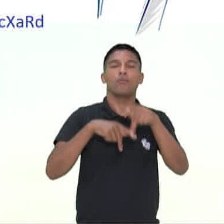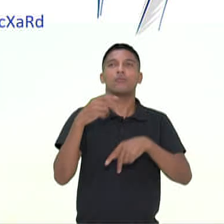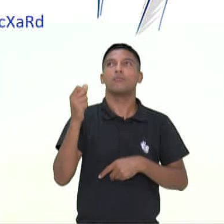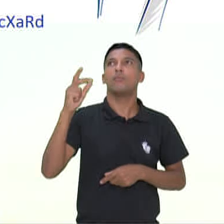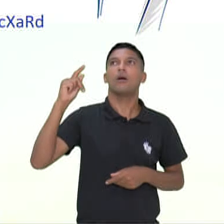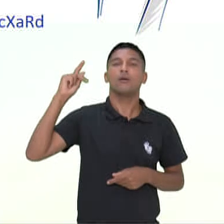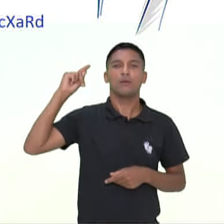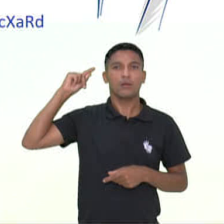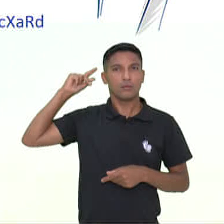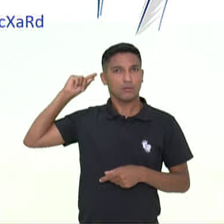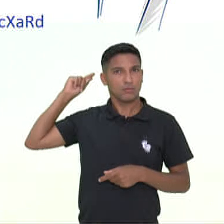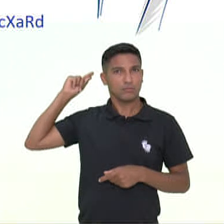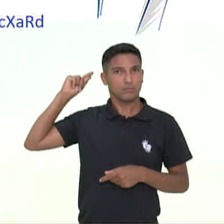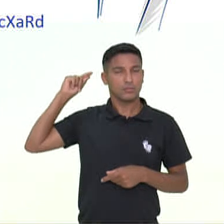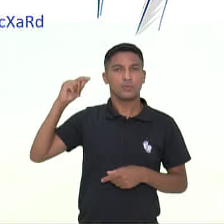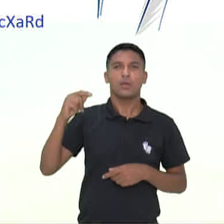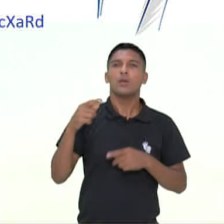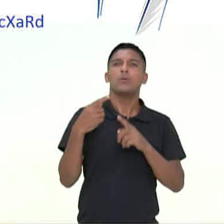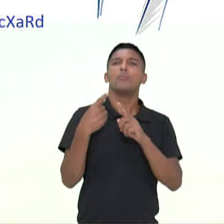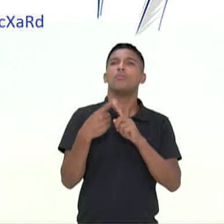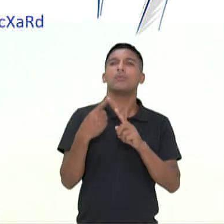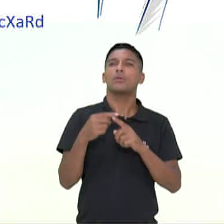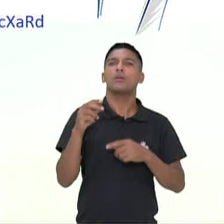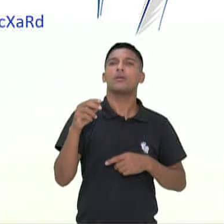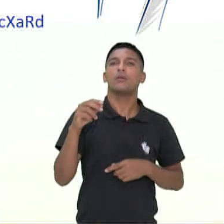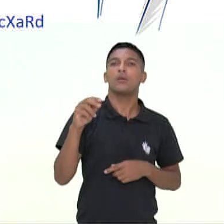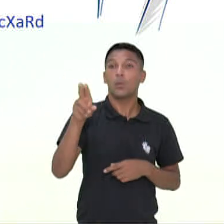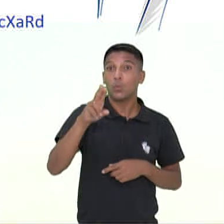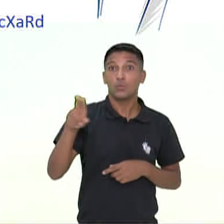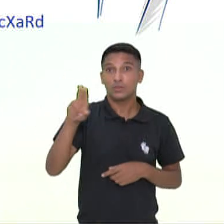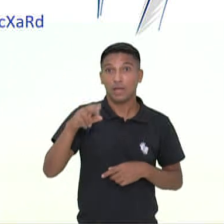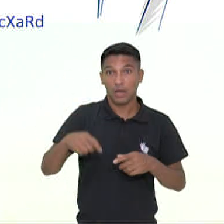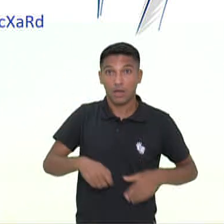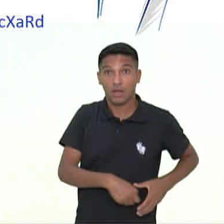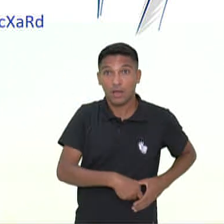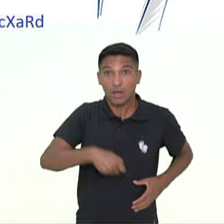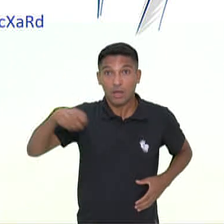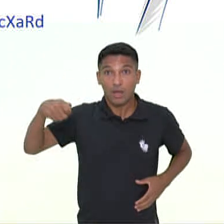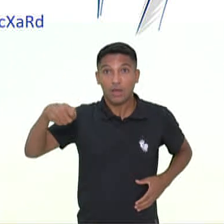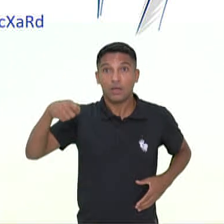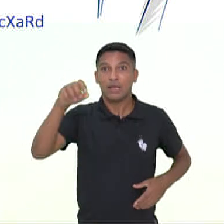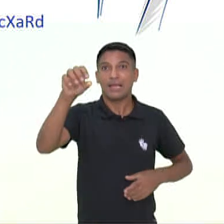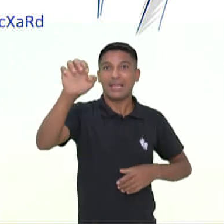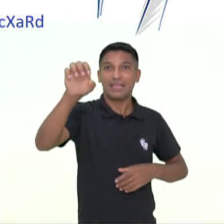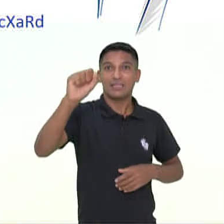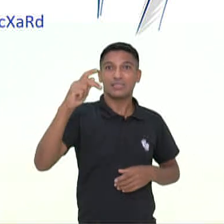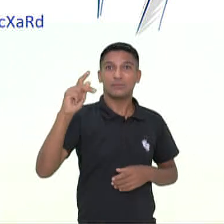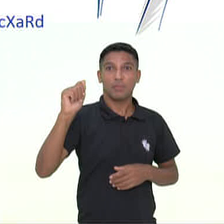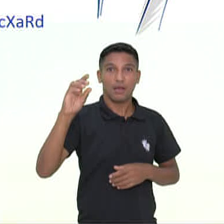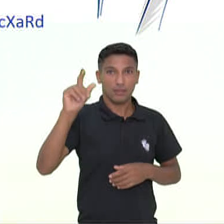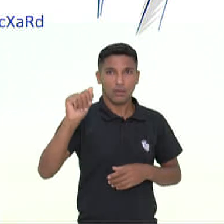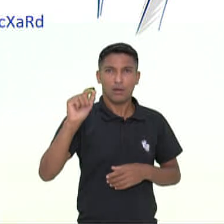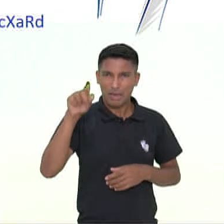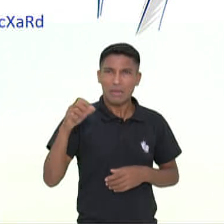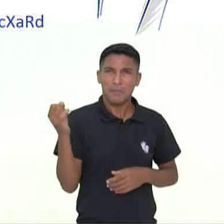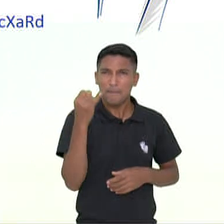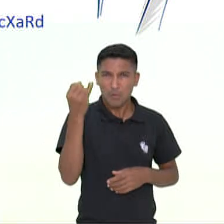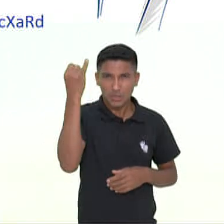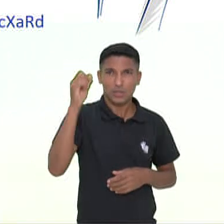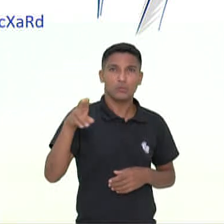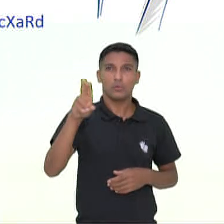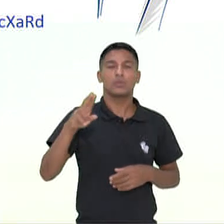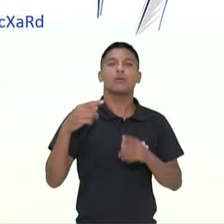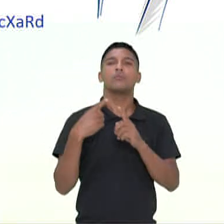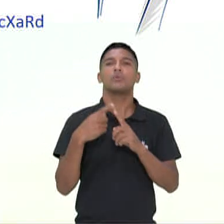manuseio da espada era fundamental desativar usada pelos nobres afirmava sua condição de